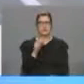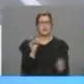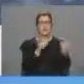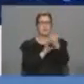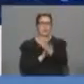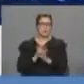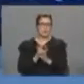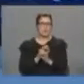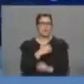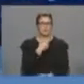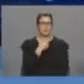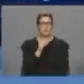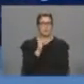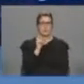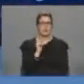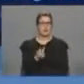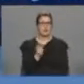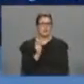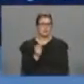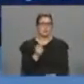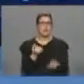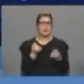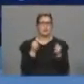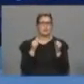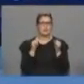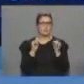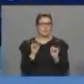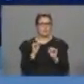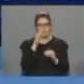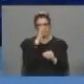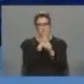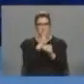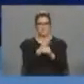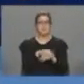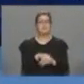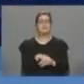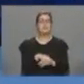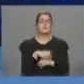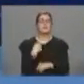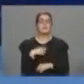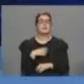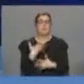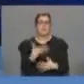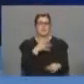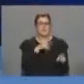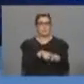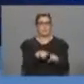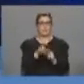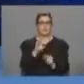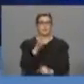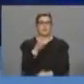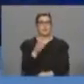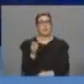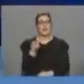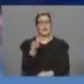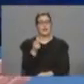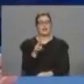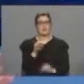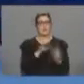50 anos da autonomia ambição o presidente do psd/açores atual deputado original e antigo eurodeputado